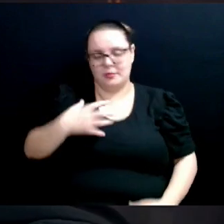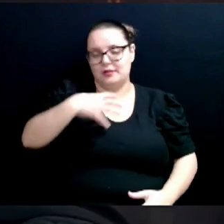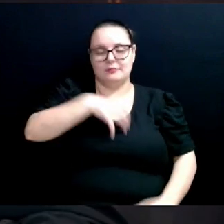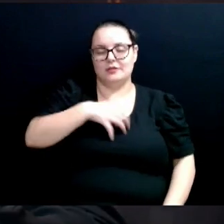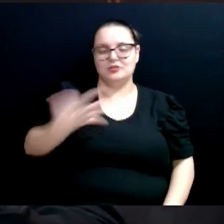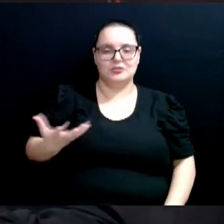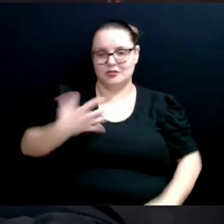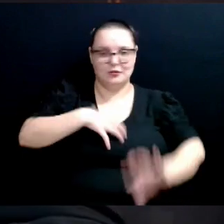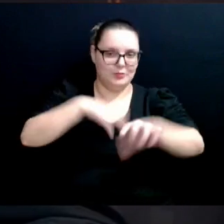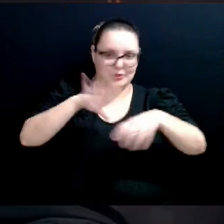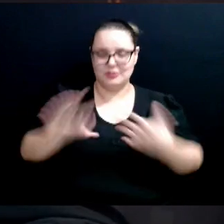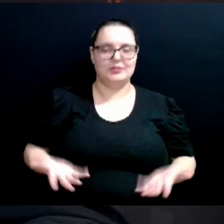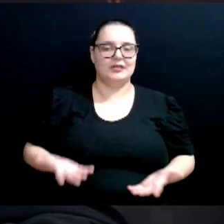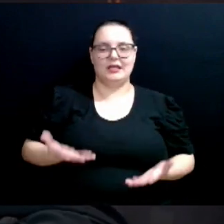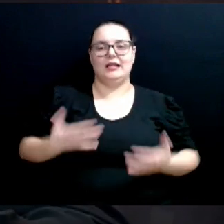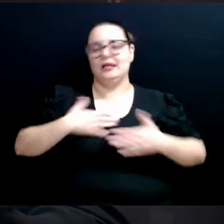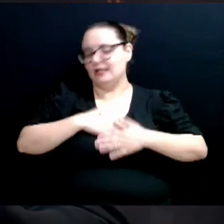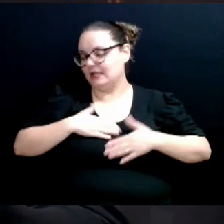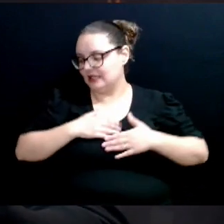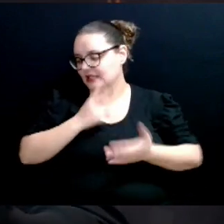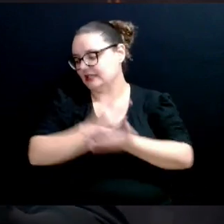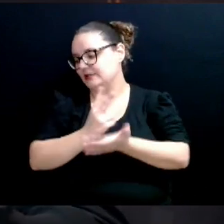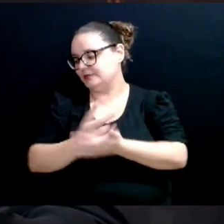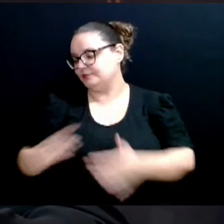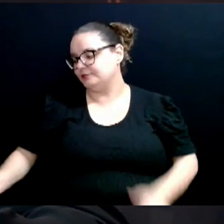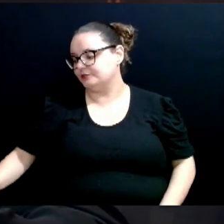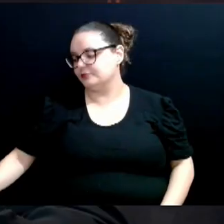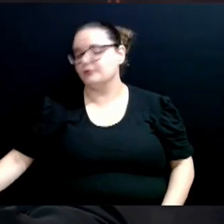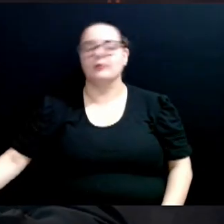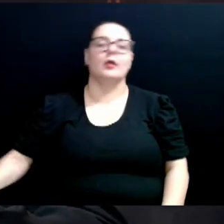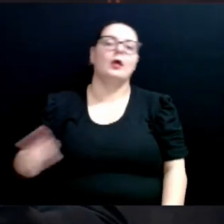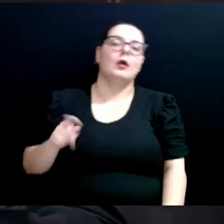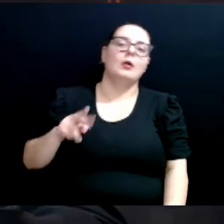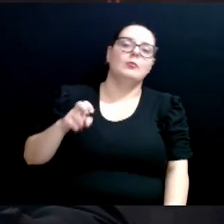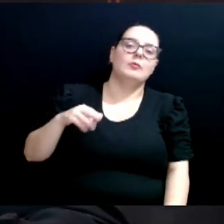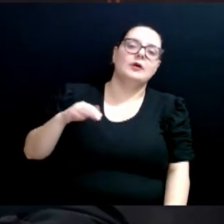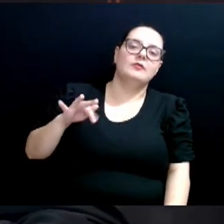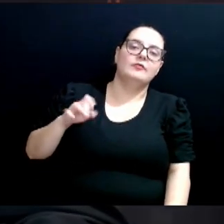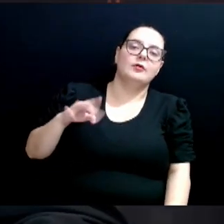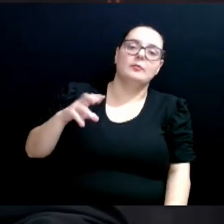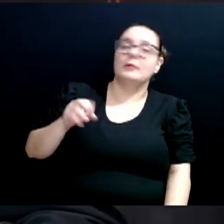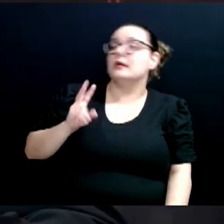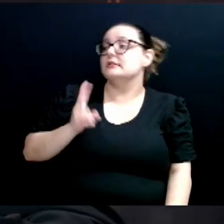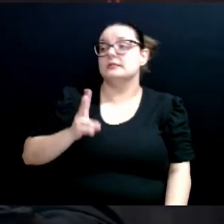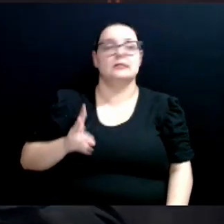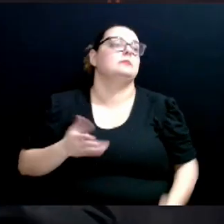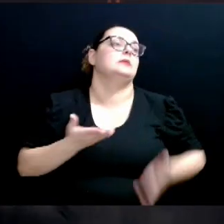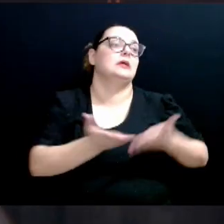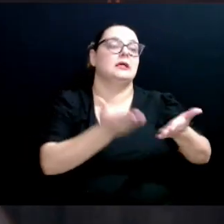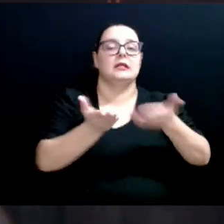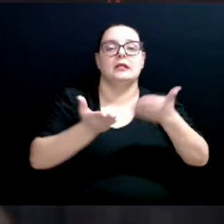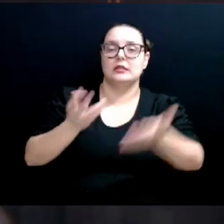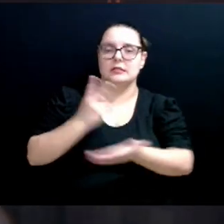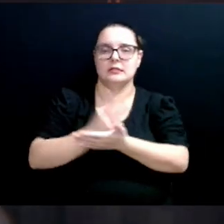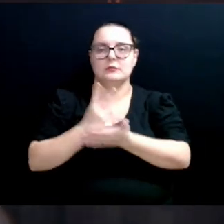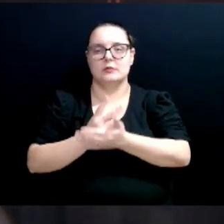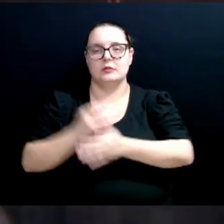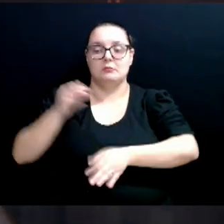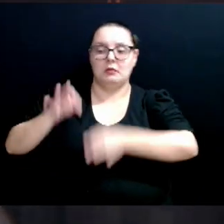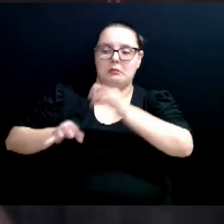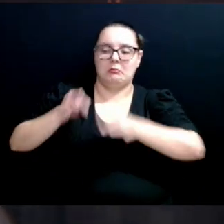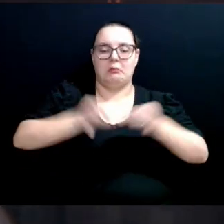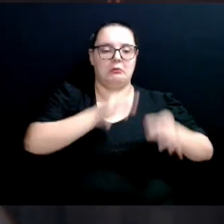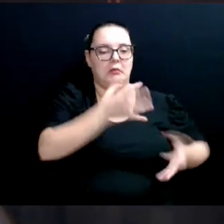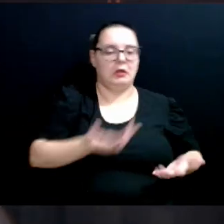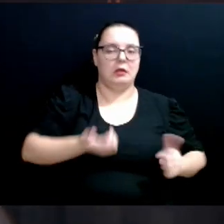tempo todo, de que a gente tem que performar o tempo todo, que a gente está o tempo todo sendo medido pela nossa performance no mundo, que eu faço